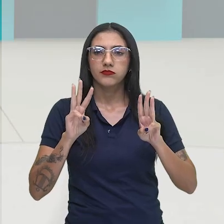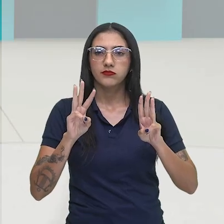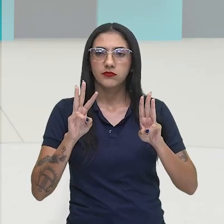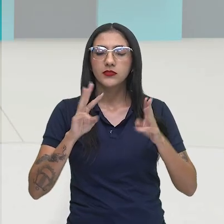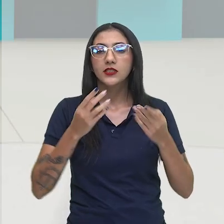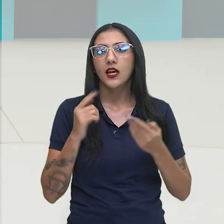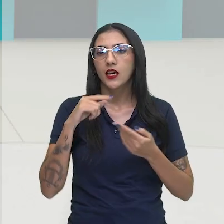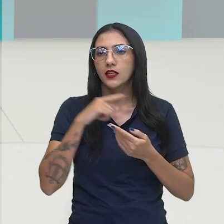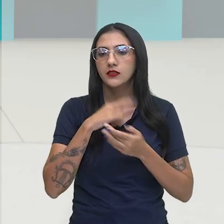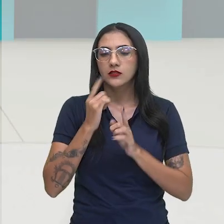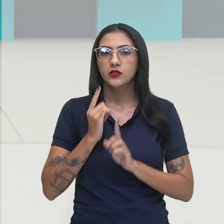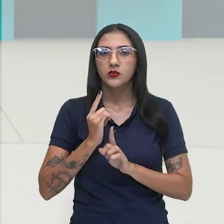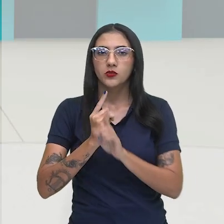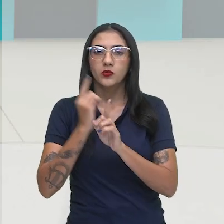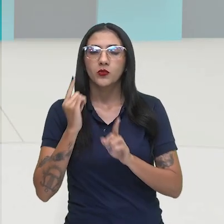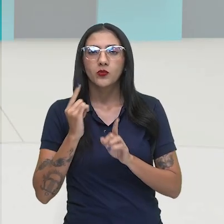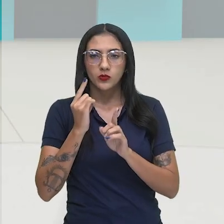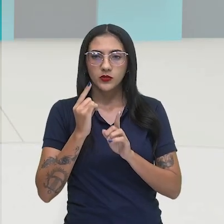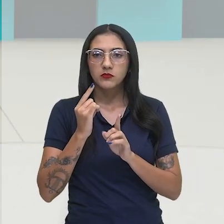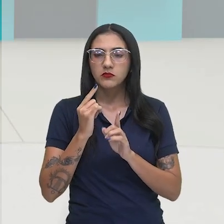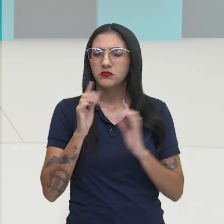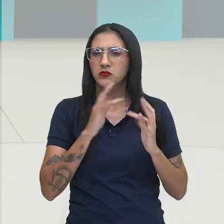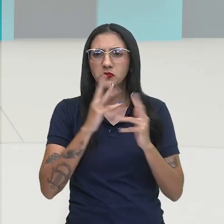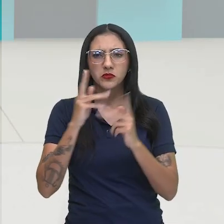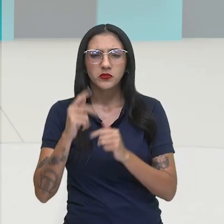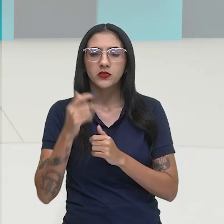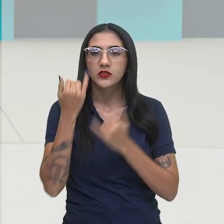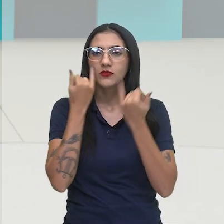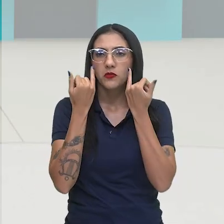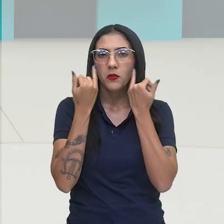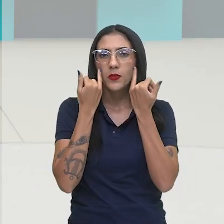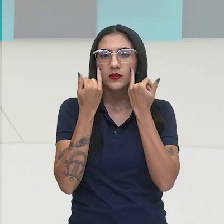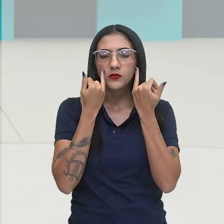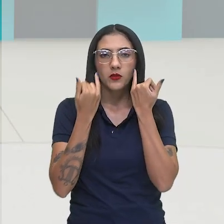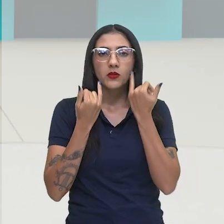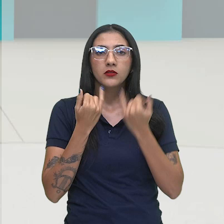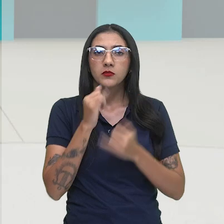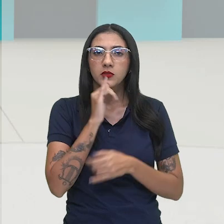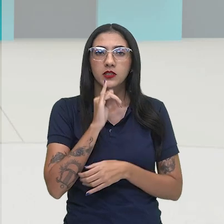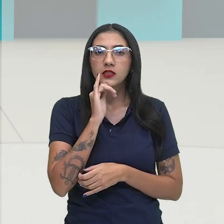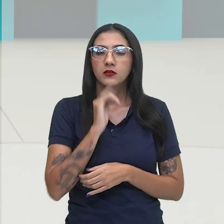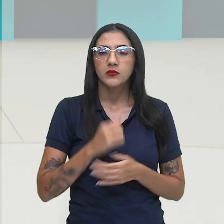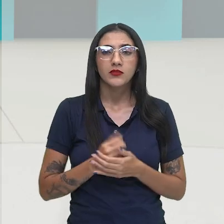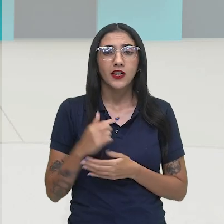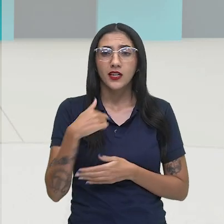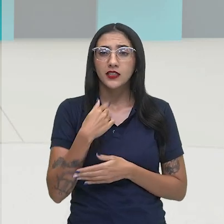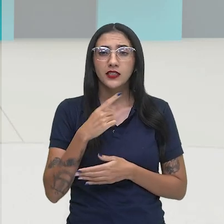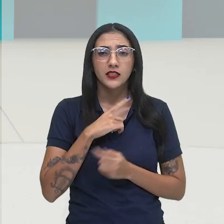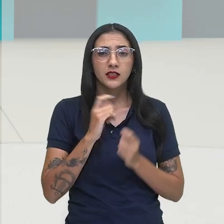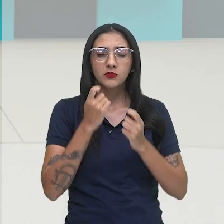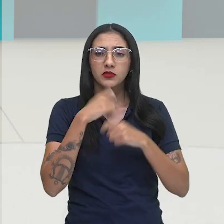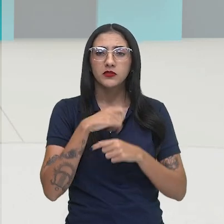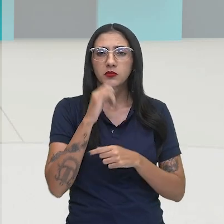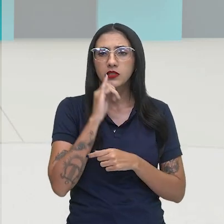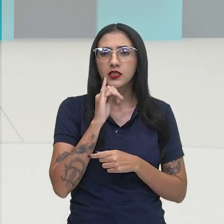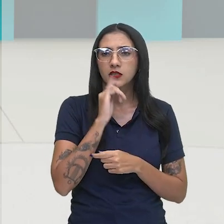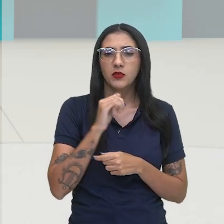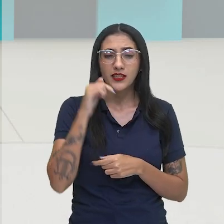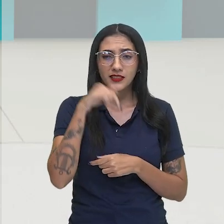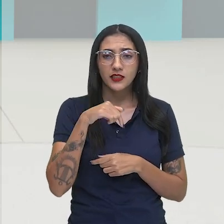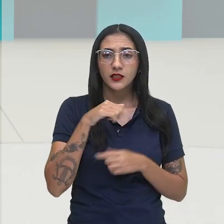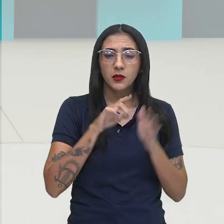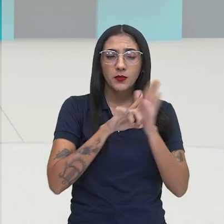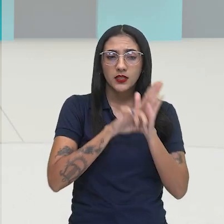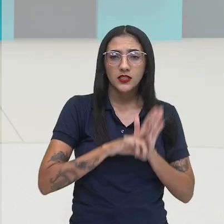leva, né, você à rede mundial. Então, essa informação que você está buscando aqui, ela vai estar disponibilizada lá em uma outra